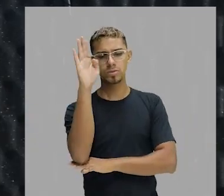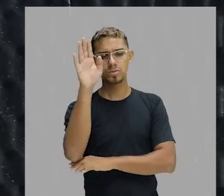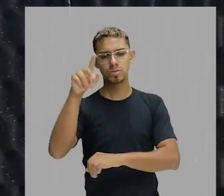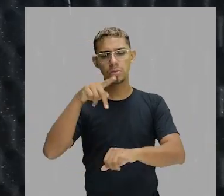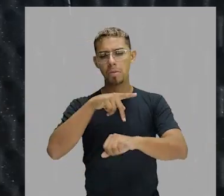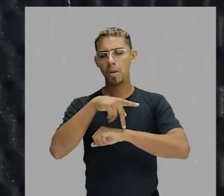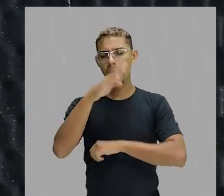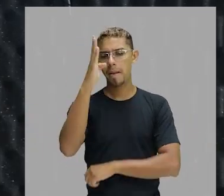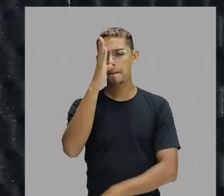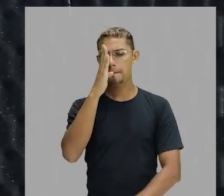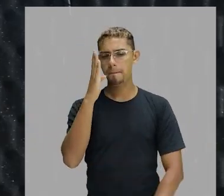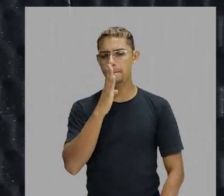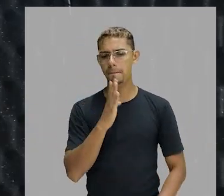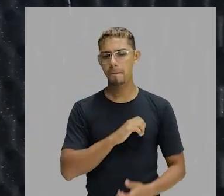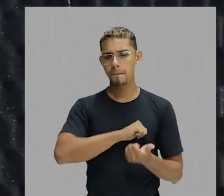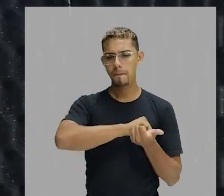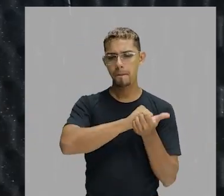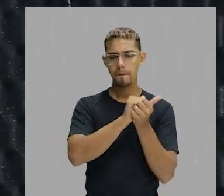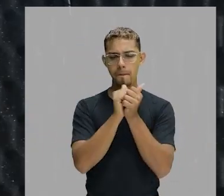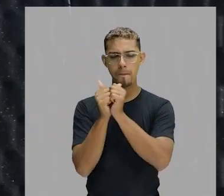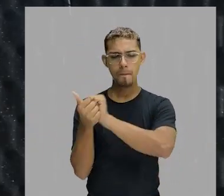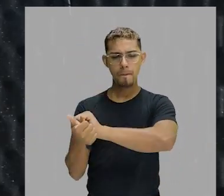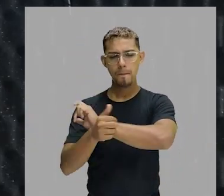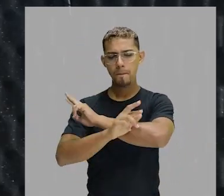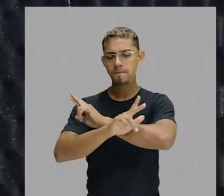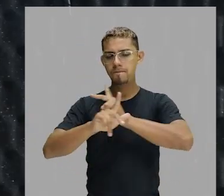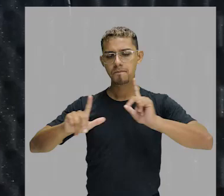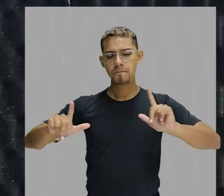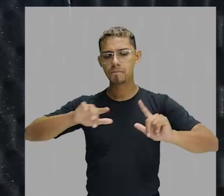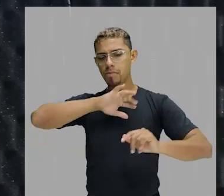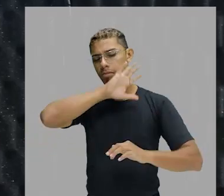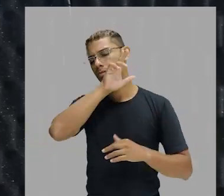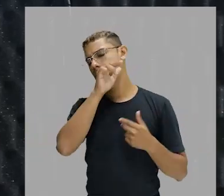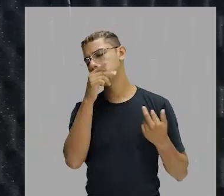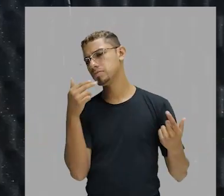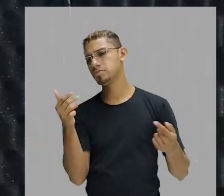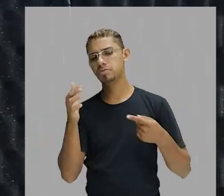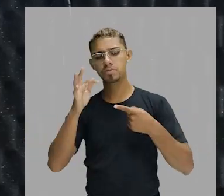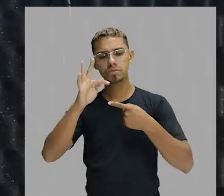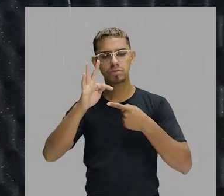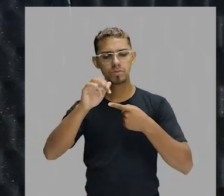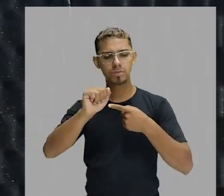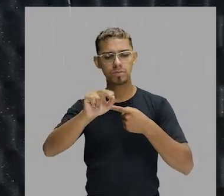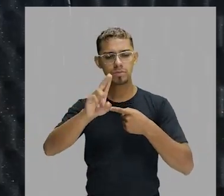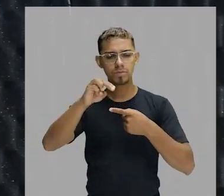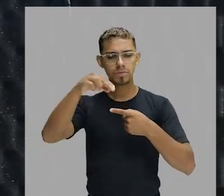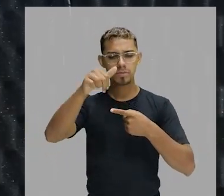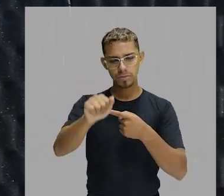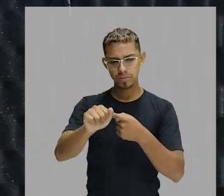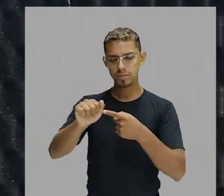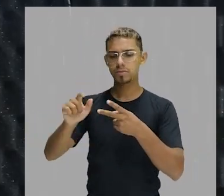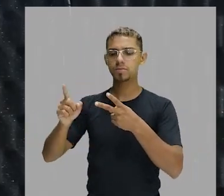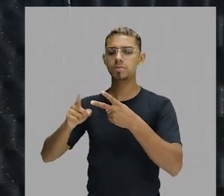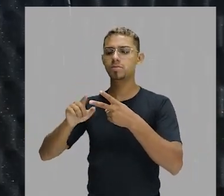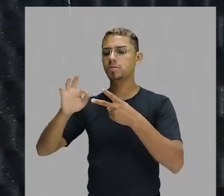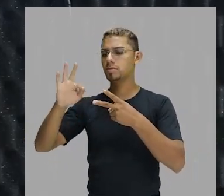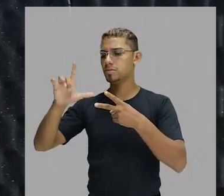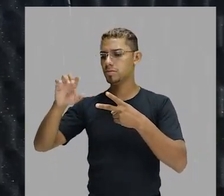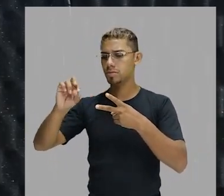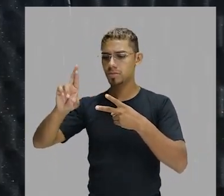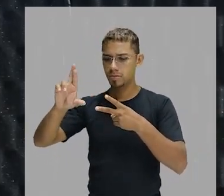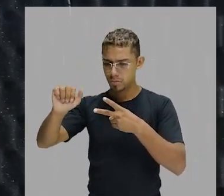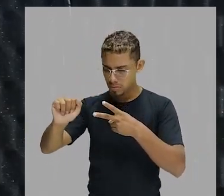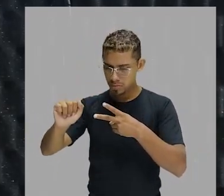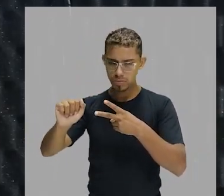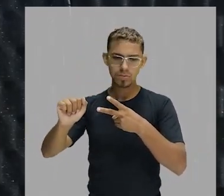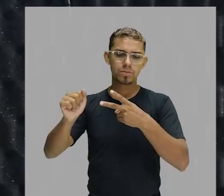né, o Brasil, por ser um país continental, vai apresentar uma grande diversidade, né, tanto de clima, quanto de vegetação, né,